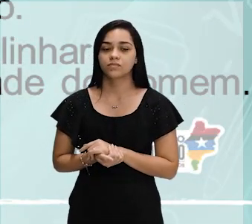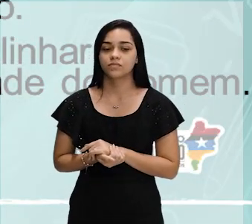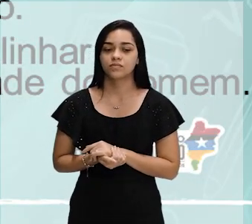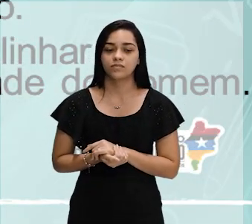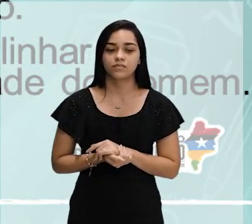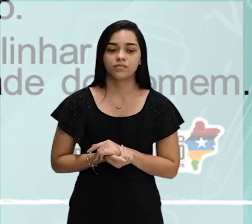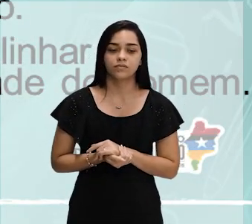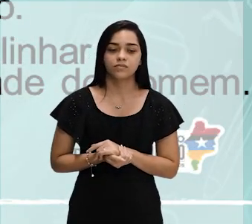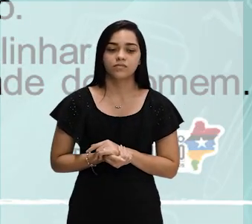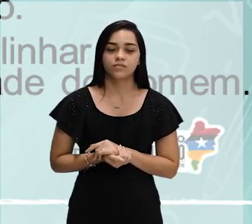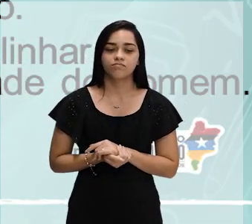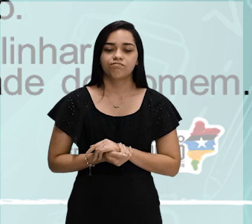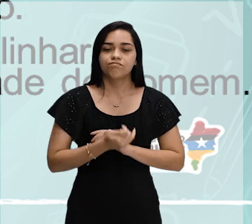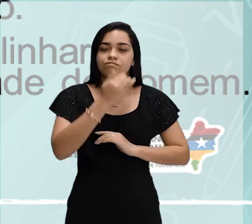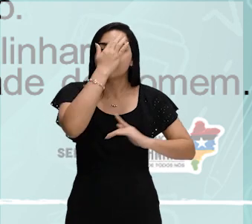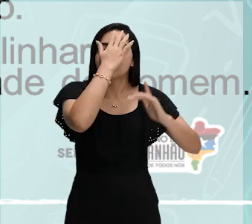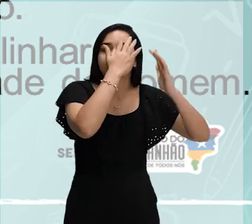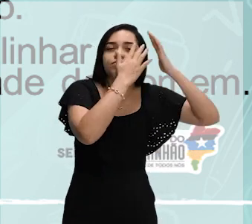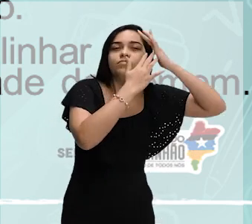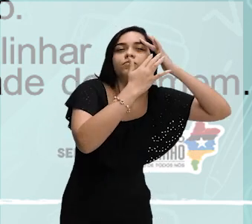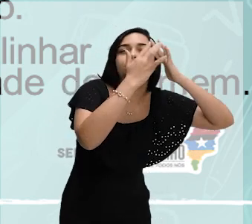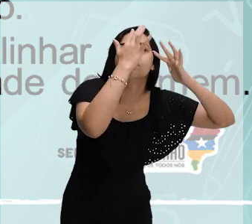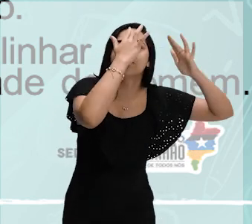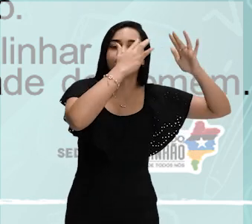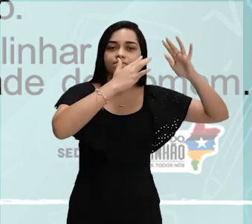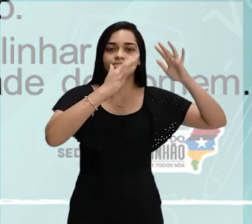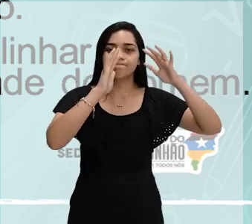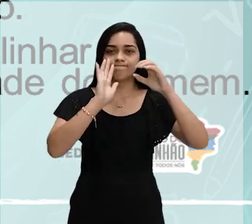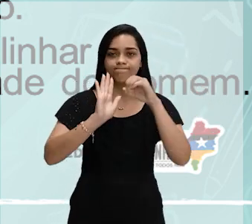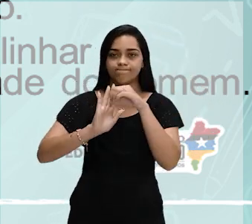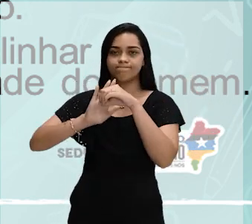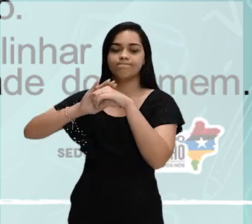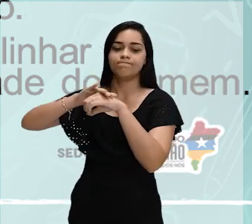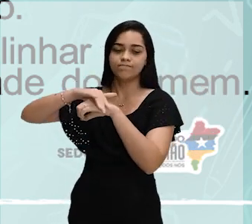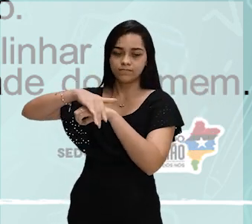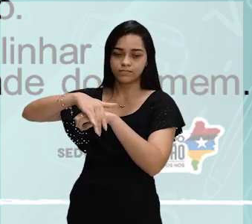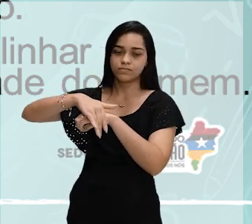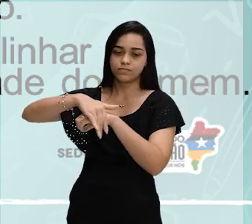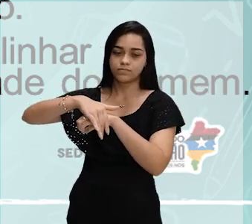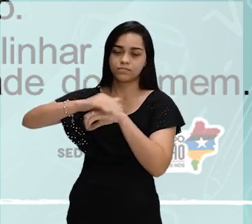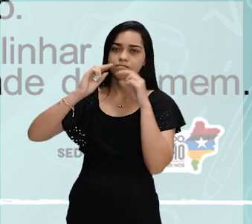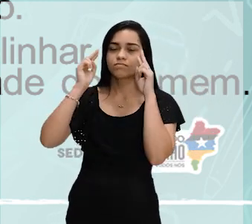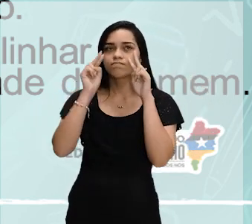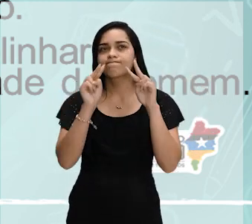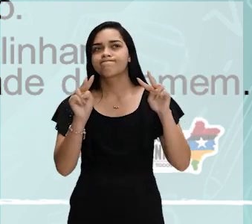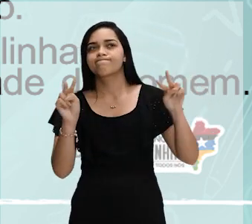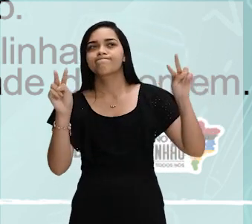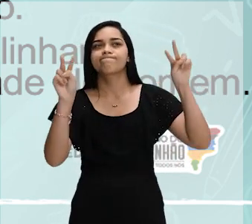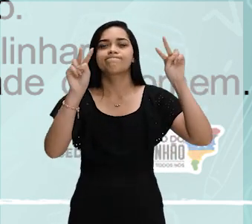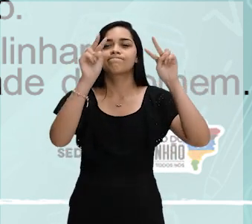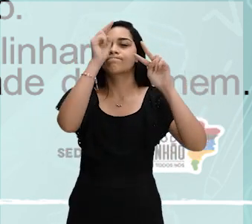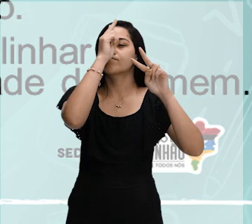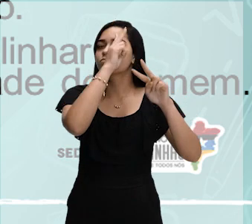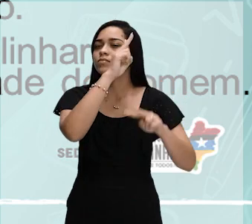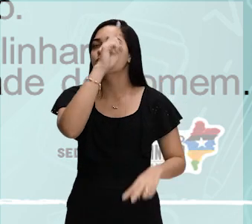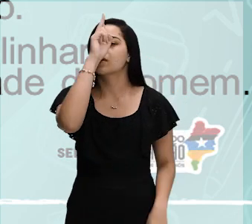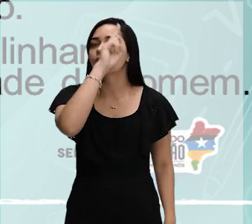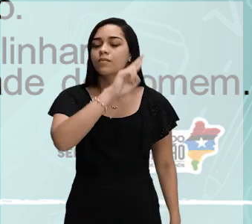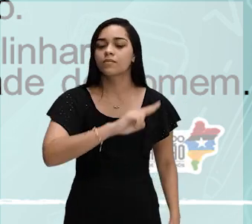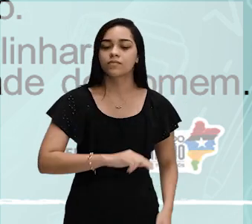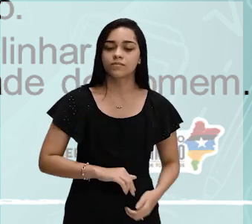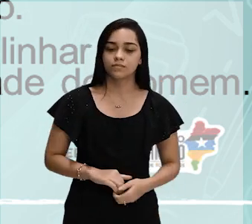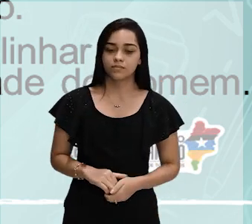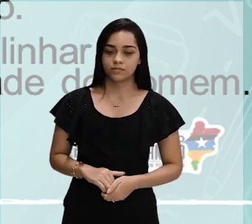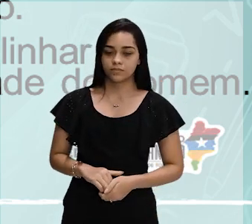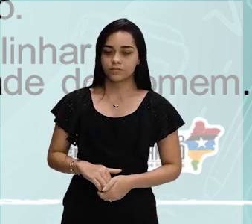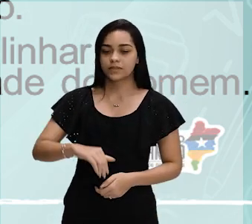Ó, nos meus sonhos, pelas noites minhas, passam tantas visões sobre o meu peito. Valor